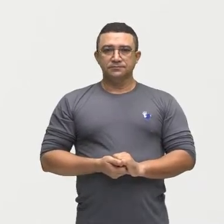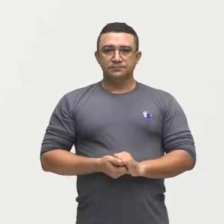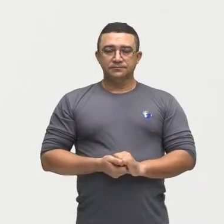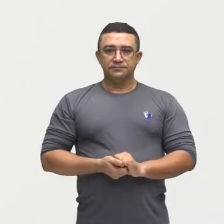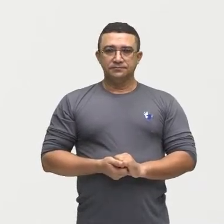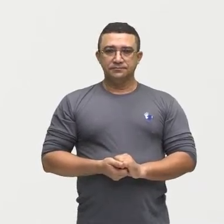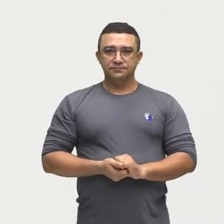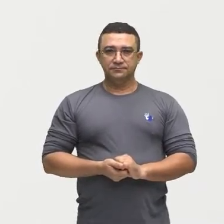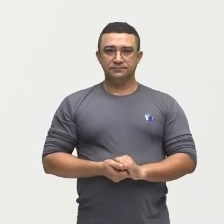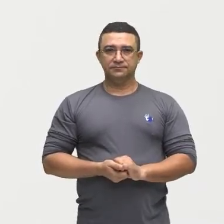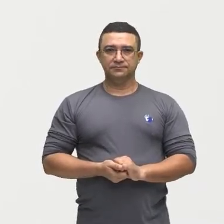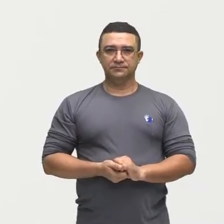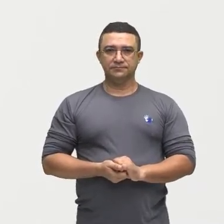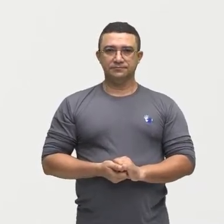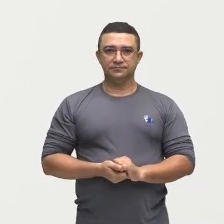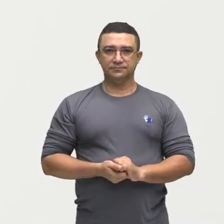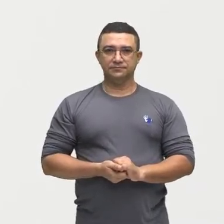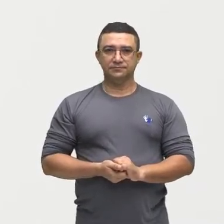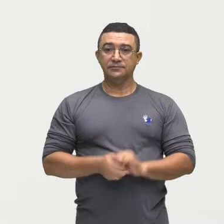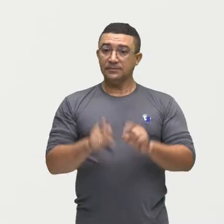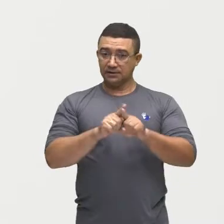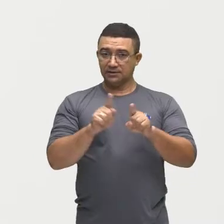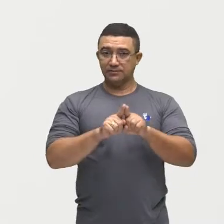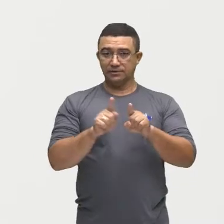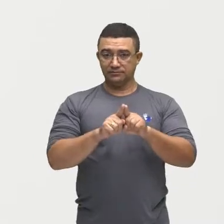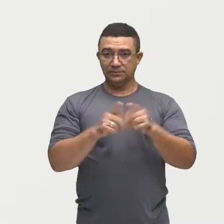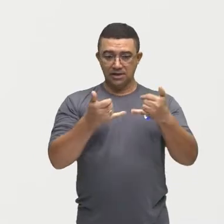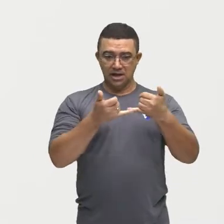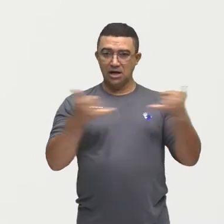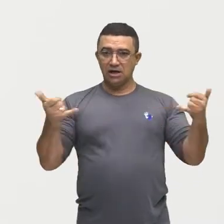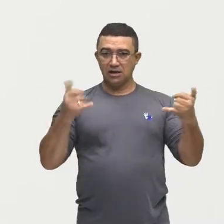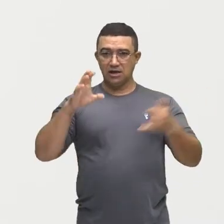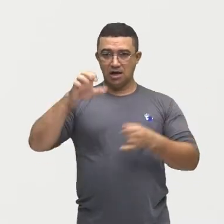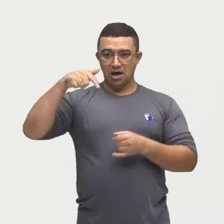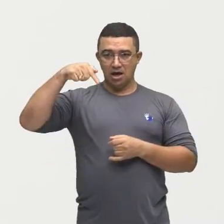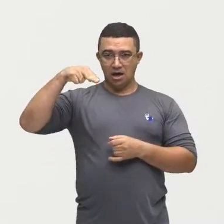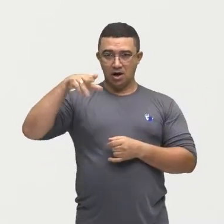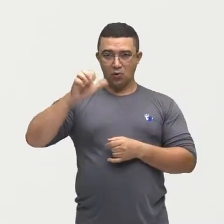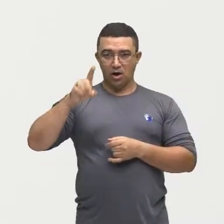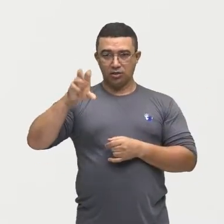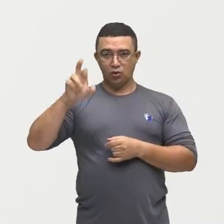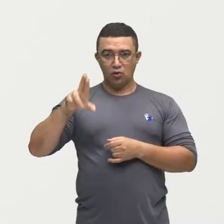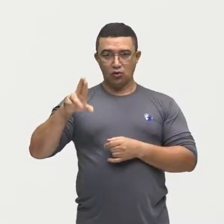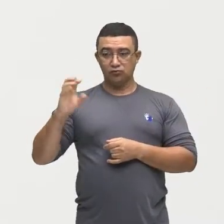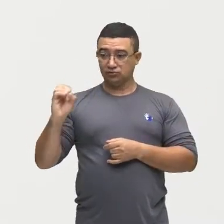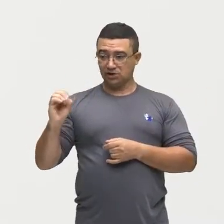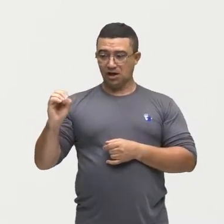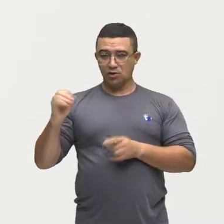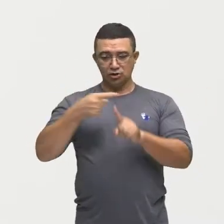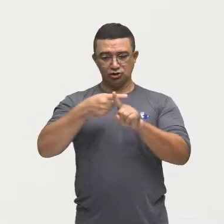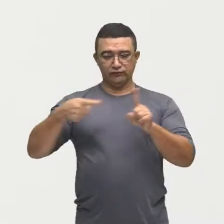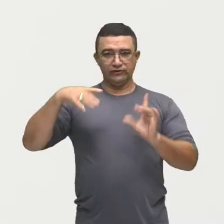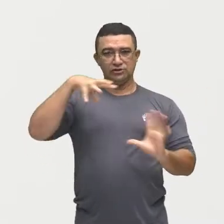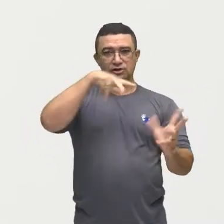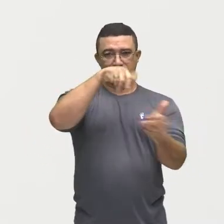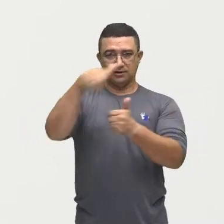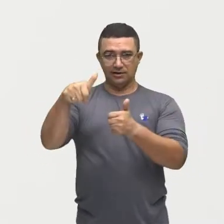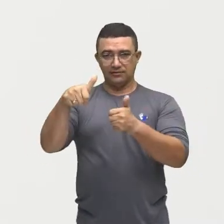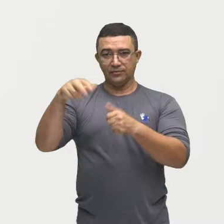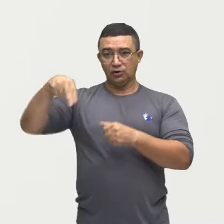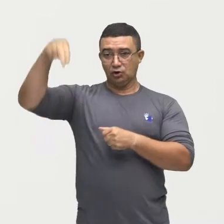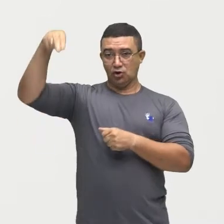colocar aqui também 0 grau, que é a nossa linha do Equador, né, dividindo a Terra em